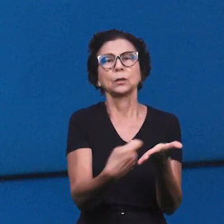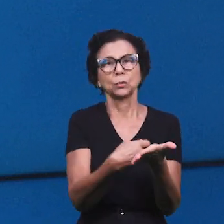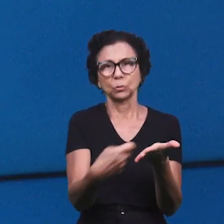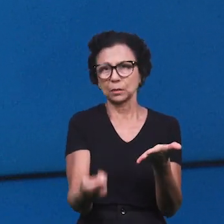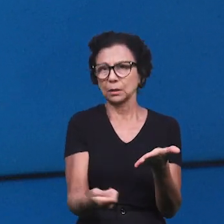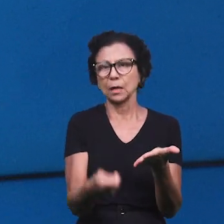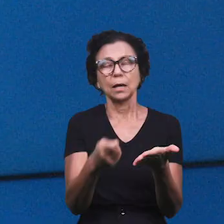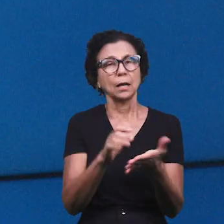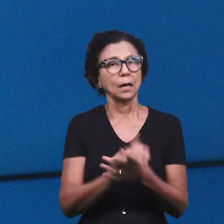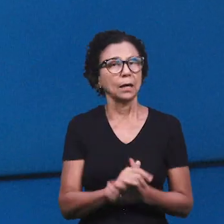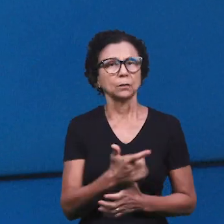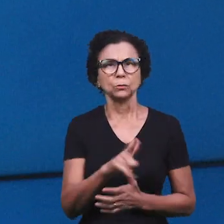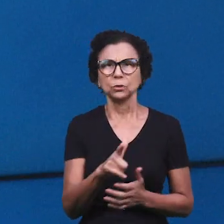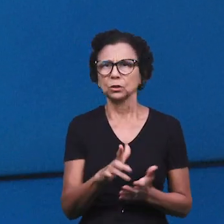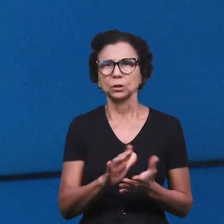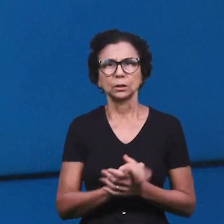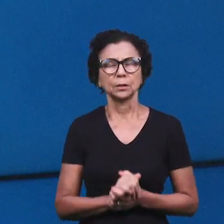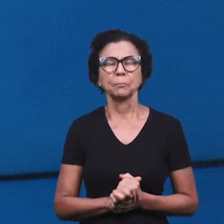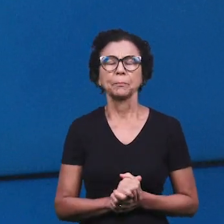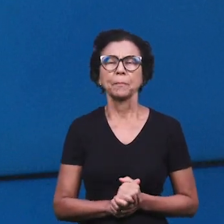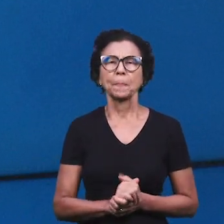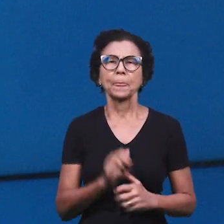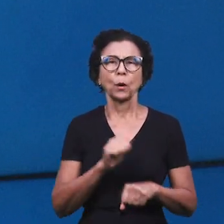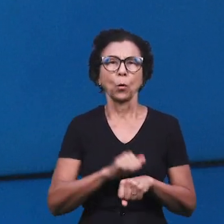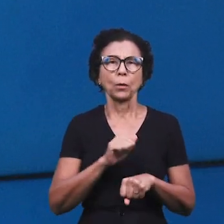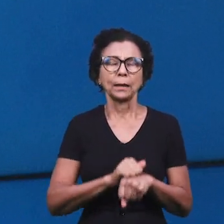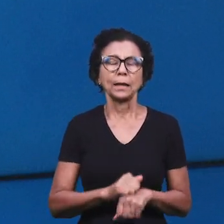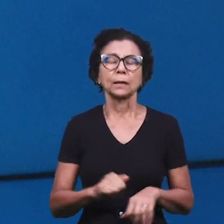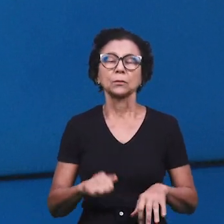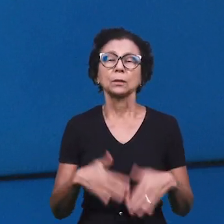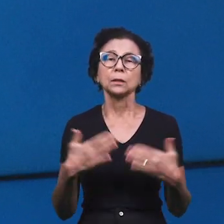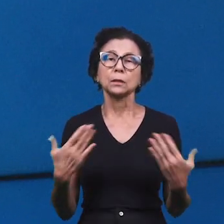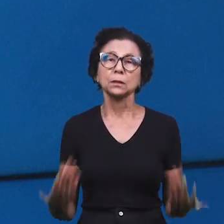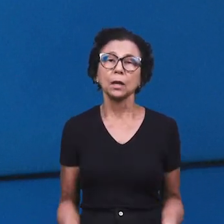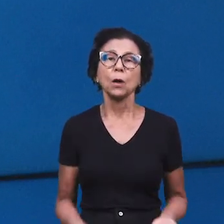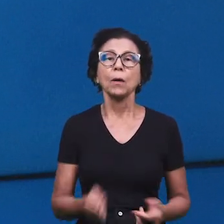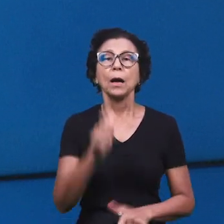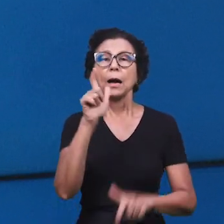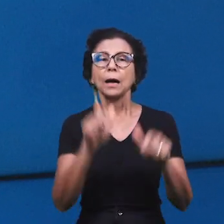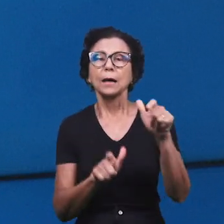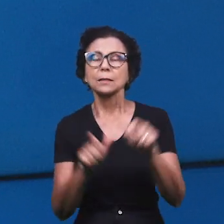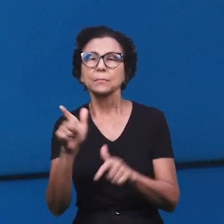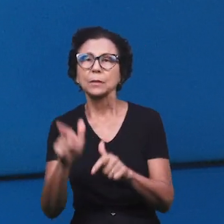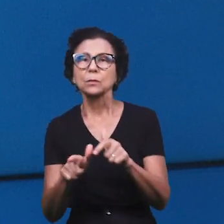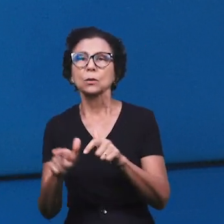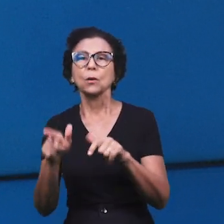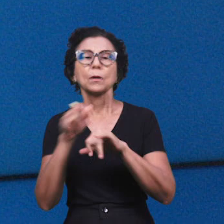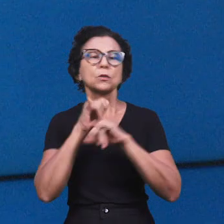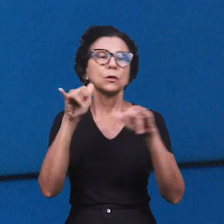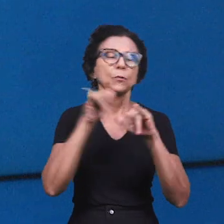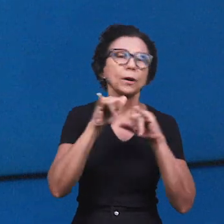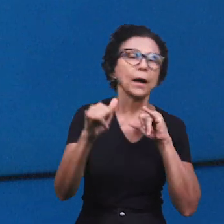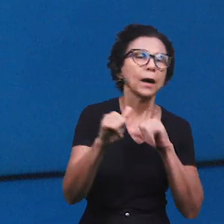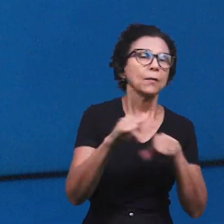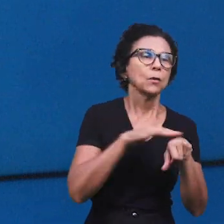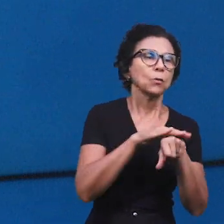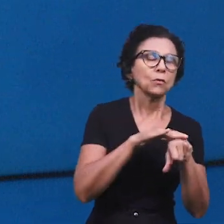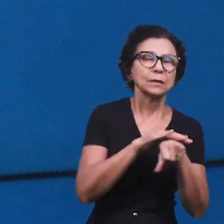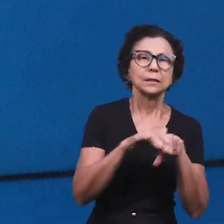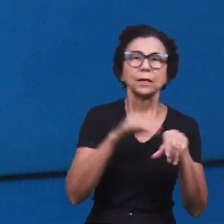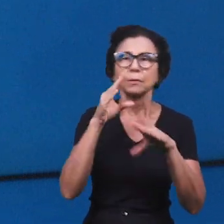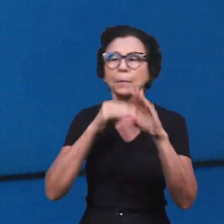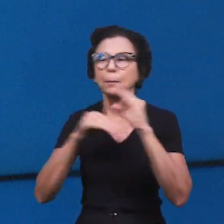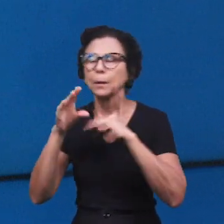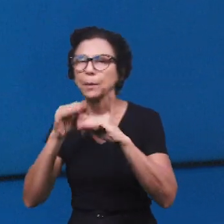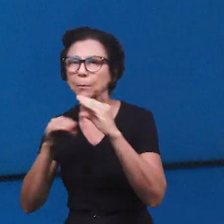era transmitido de boca em boca e os discípulos de Jesus passavam a palavra para outras pessoas em volta e aceitavam a